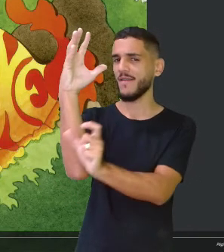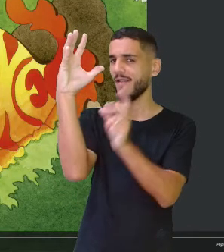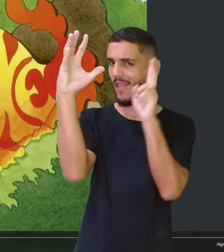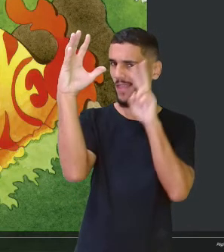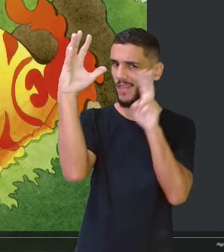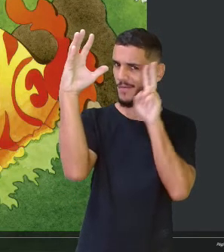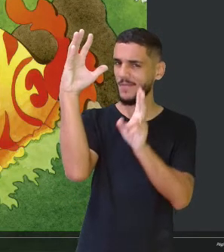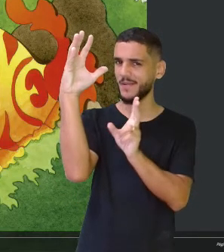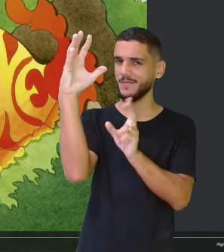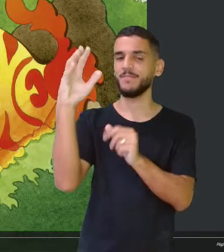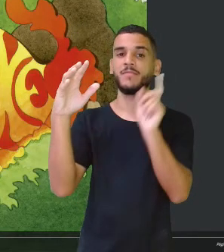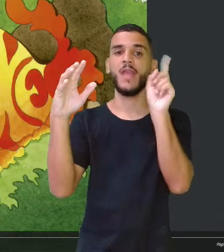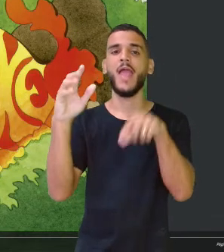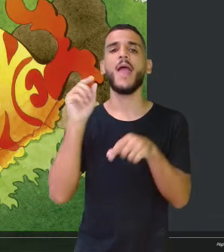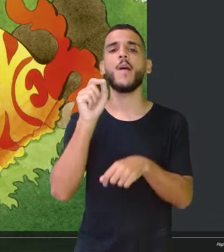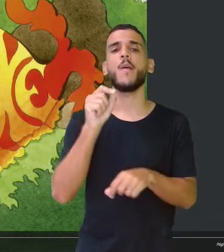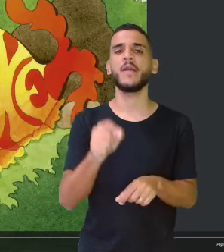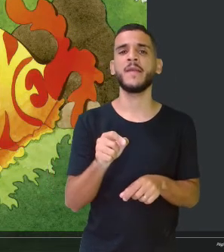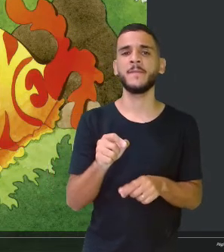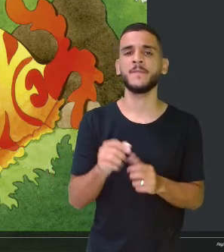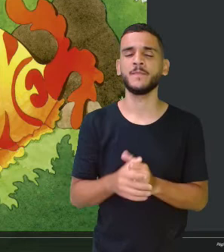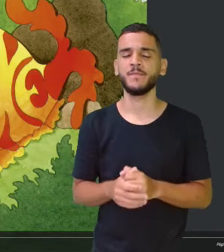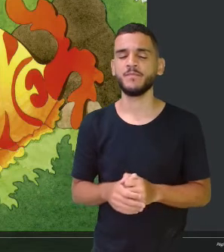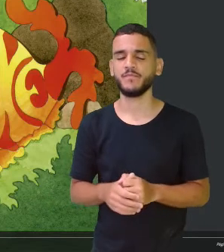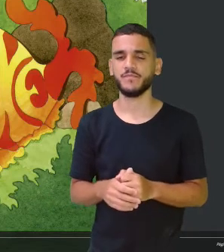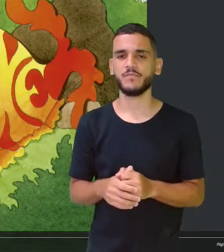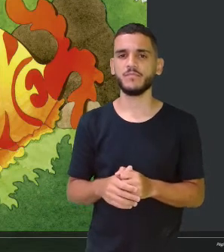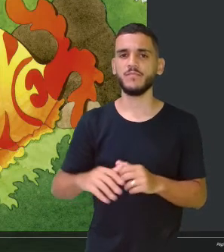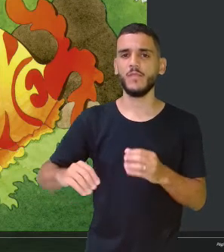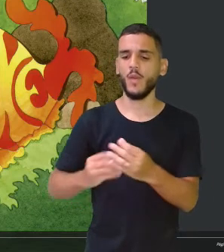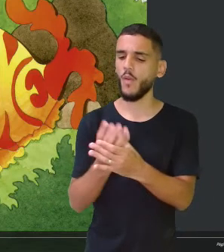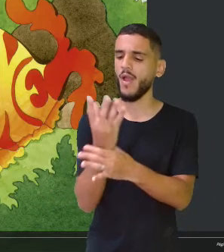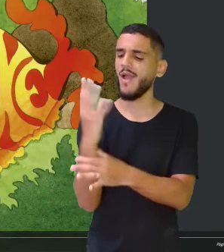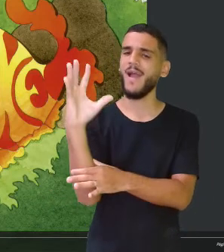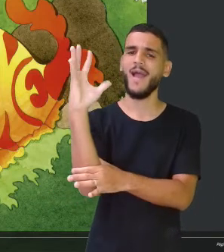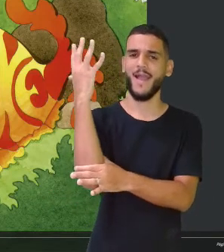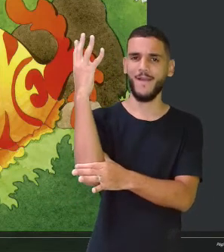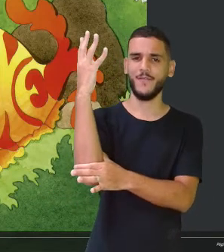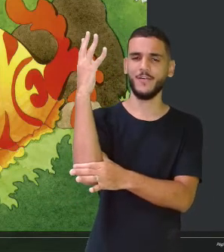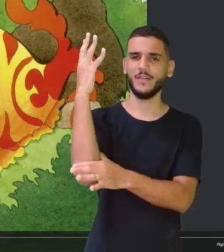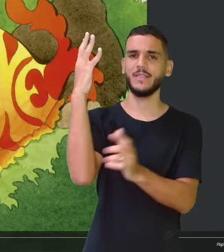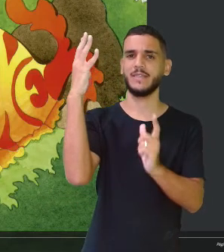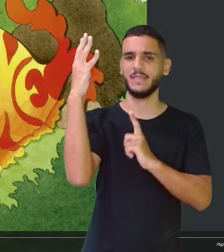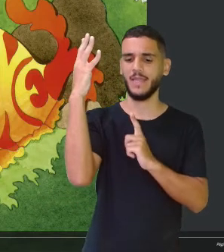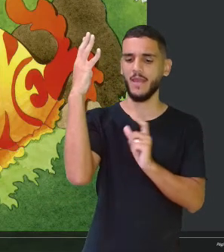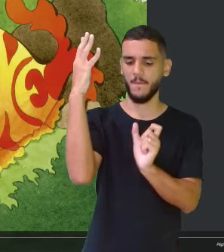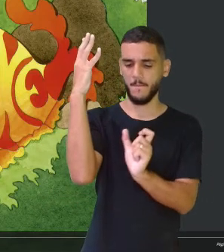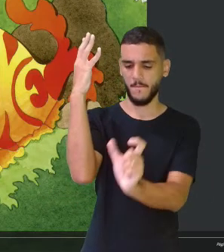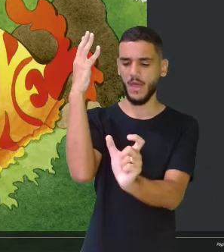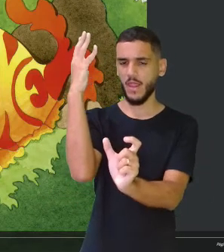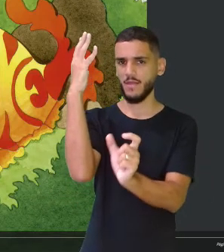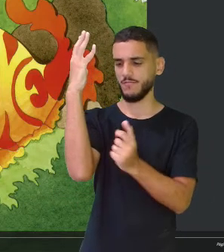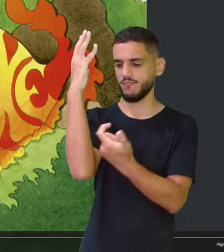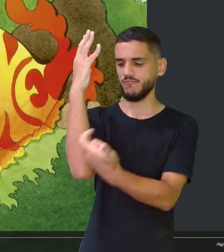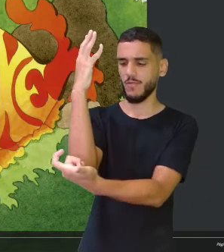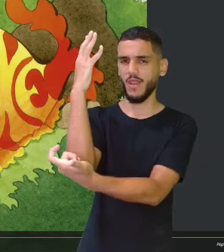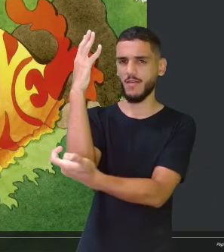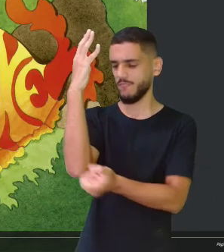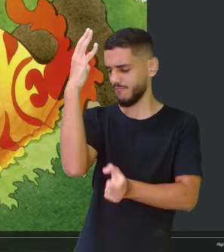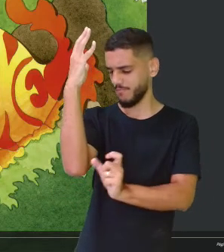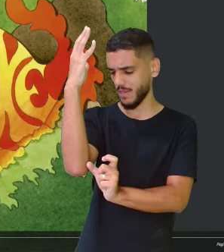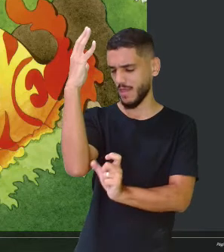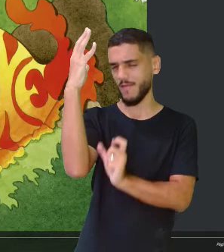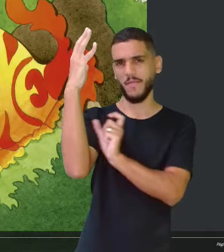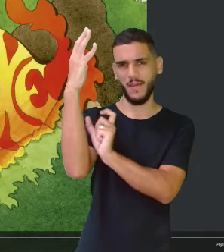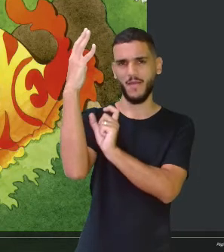isso? É uma árvore cheia de pedaços. O meu Ico, por exemplo, eu peguei lá. Peguei também o eirão da minha voz. E